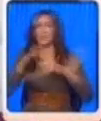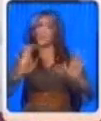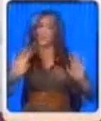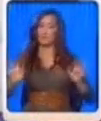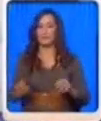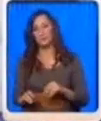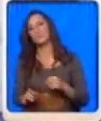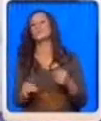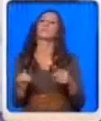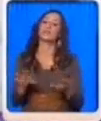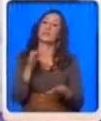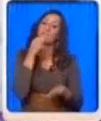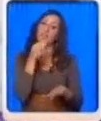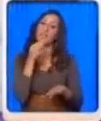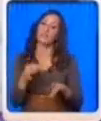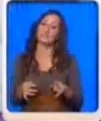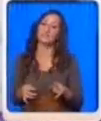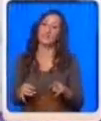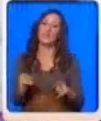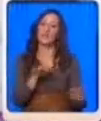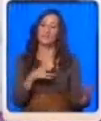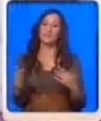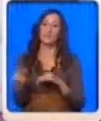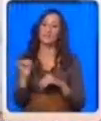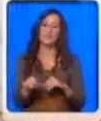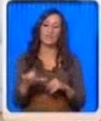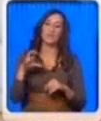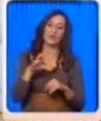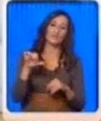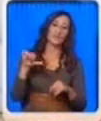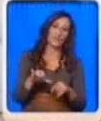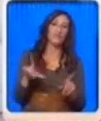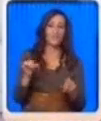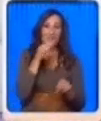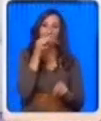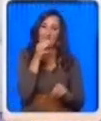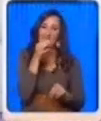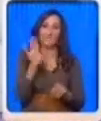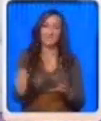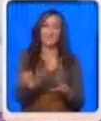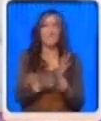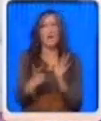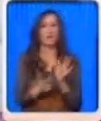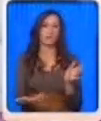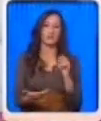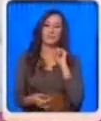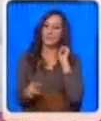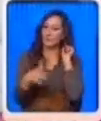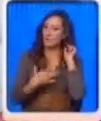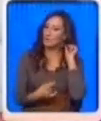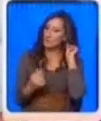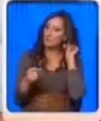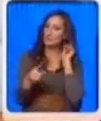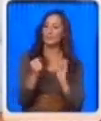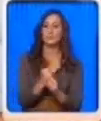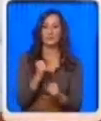só vendo. Fala-se de bola nesta revista, Carlos. Fala. E fala-se no Carlos Queiroz. E fala-se do Carlos Queiroz. Que não tu. É ele. Estás a gostar do teu trabalho nesta